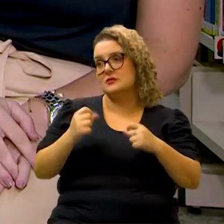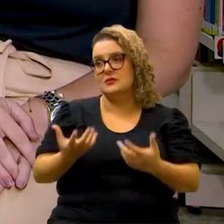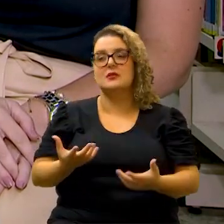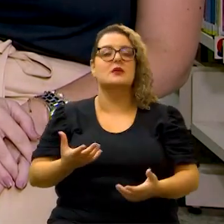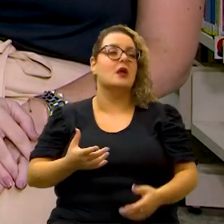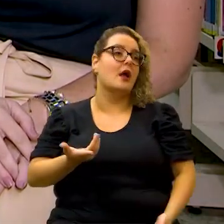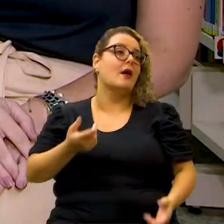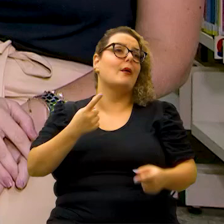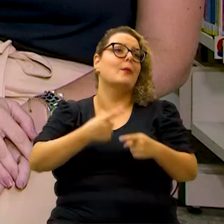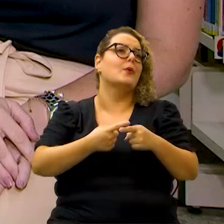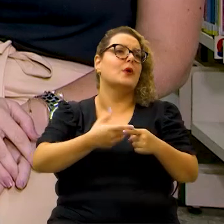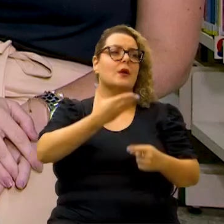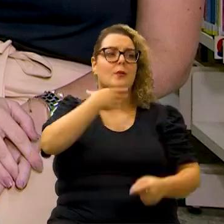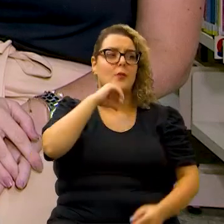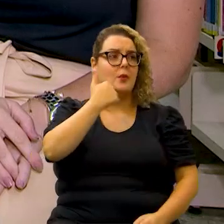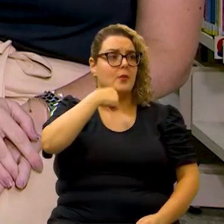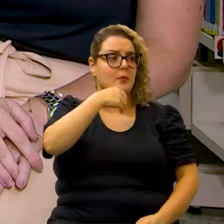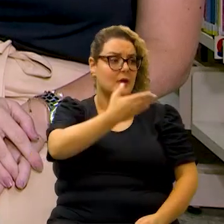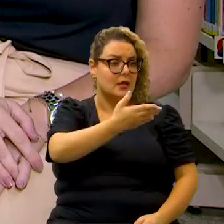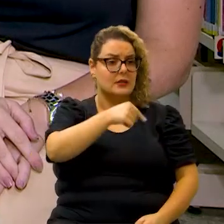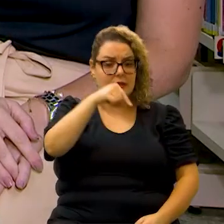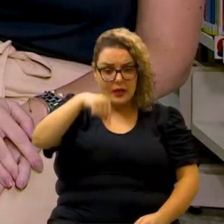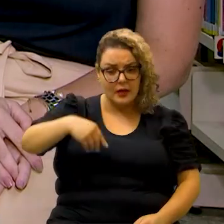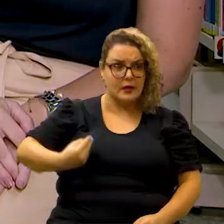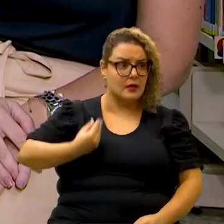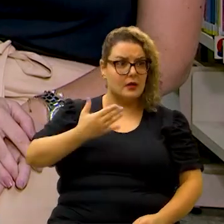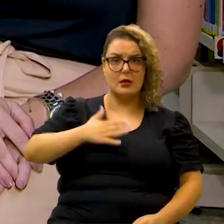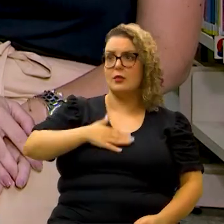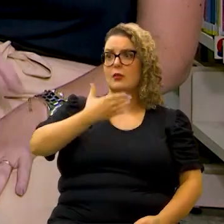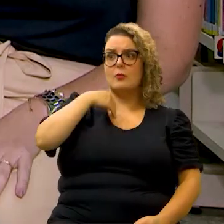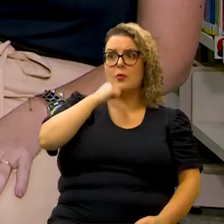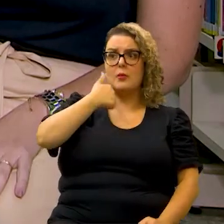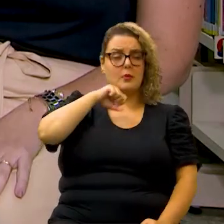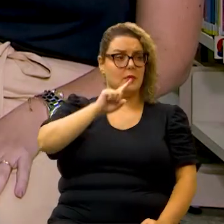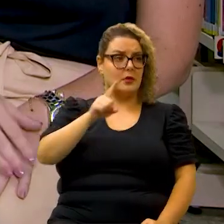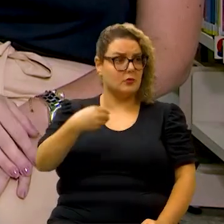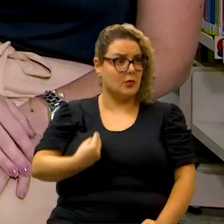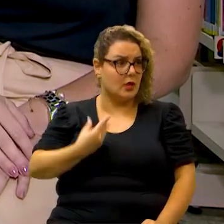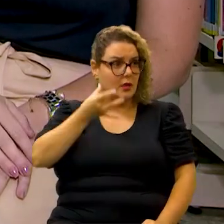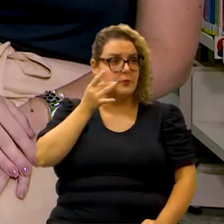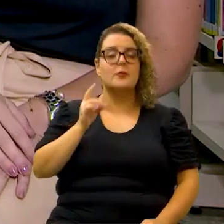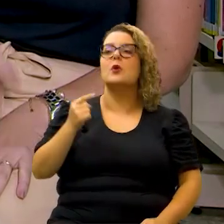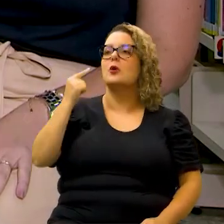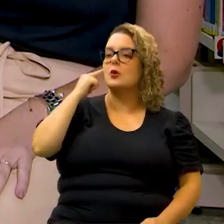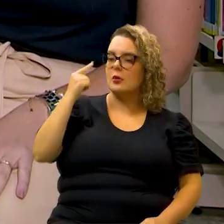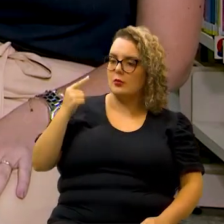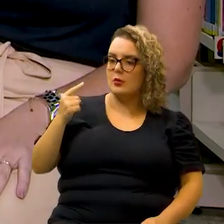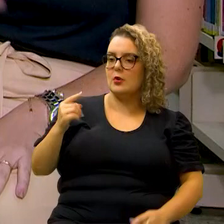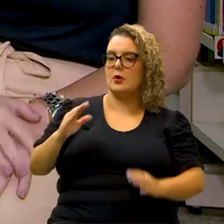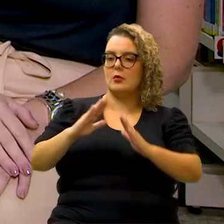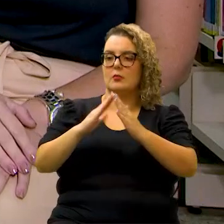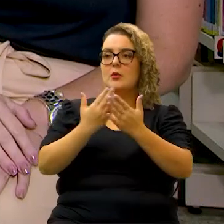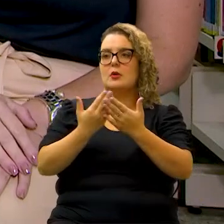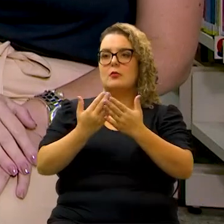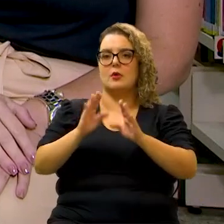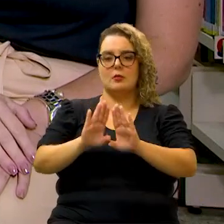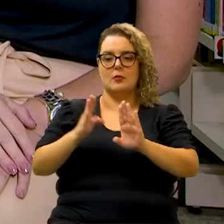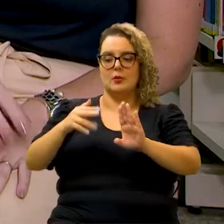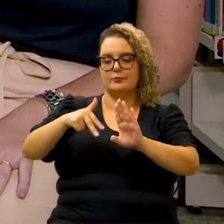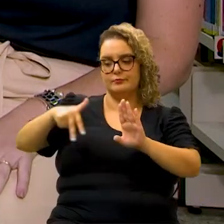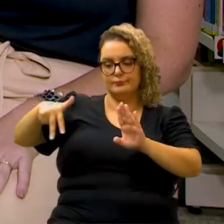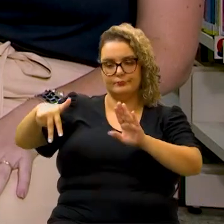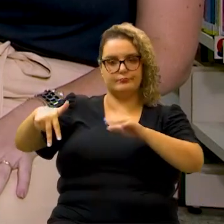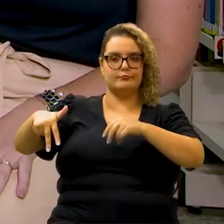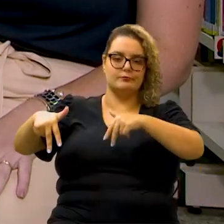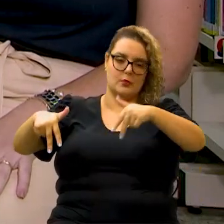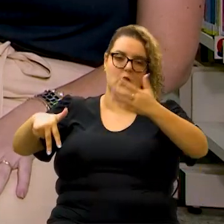Já está estabilizada e tudo mais. Por que o papai do fulano está aqui e o meu não está, né? Isso, o ideal é que seja cortado mesmo no